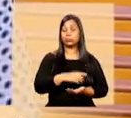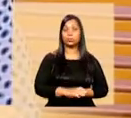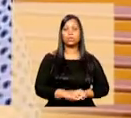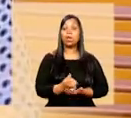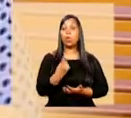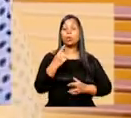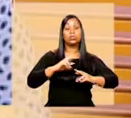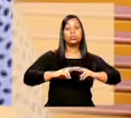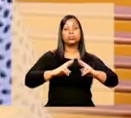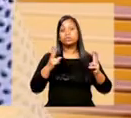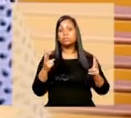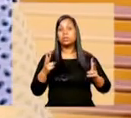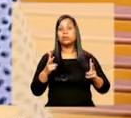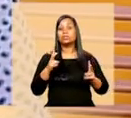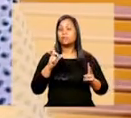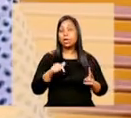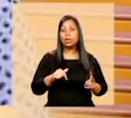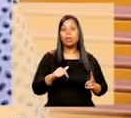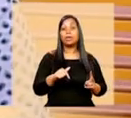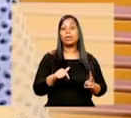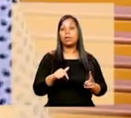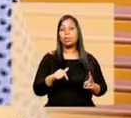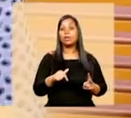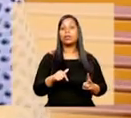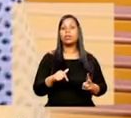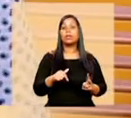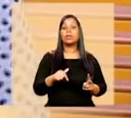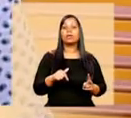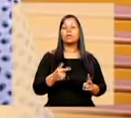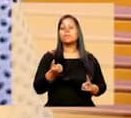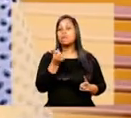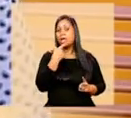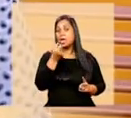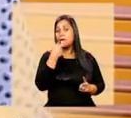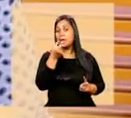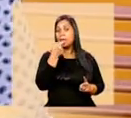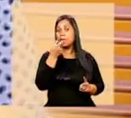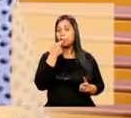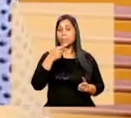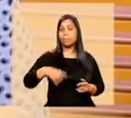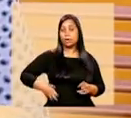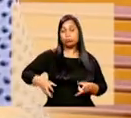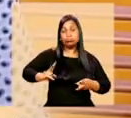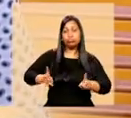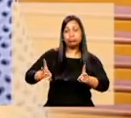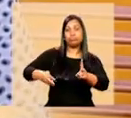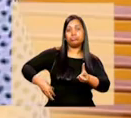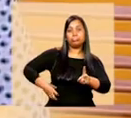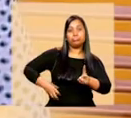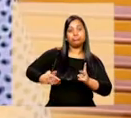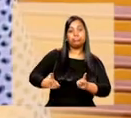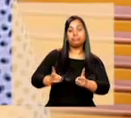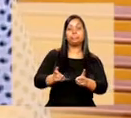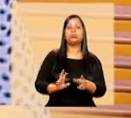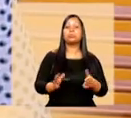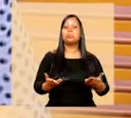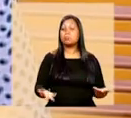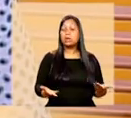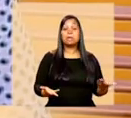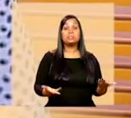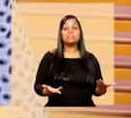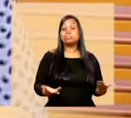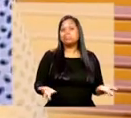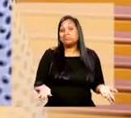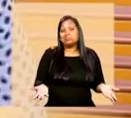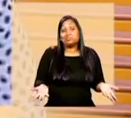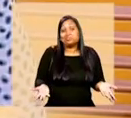filhos, né? A única diferença é que você vai tomar remédio para manter aquele órgão, né? Mas isso